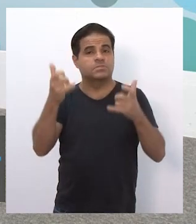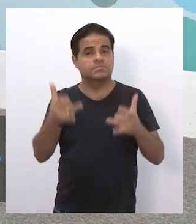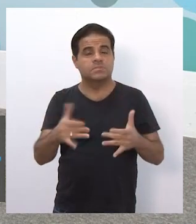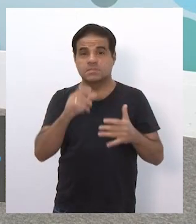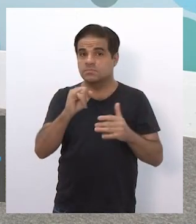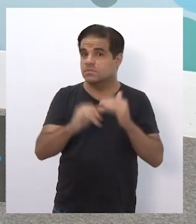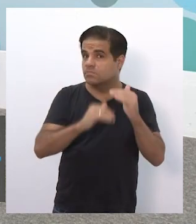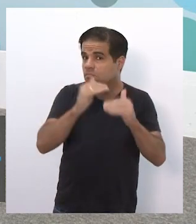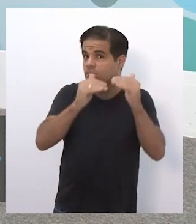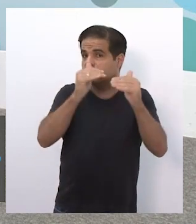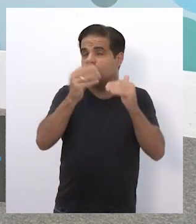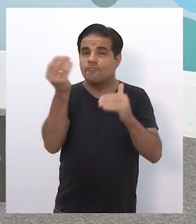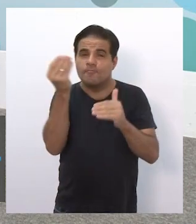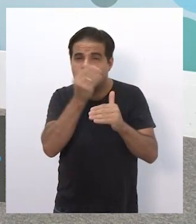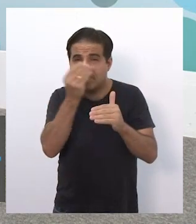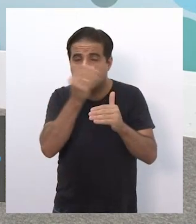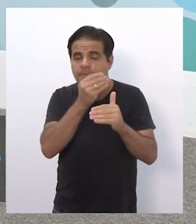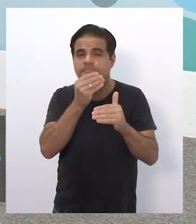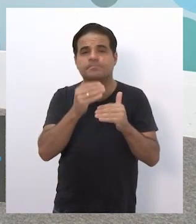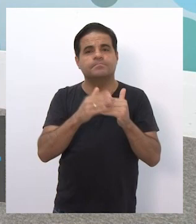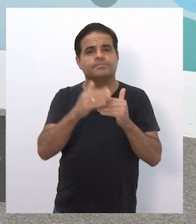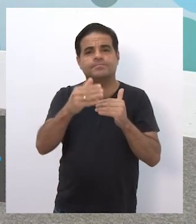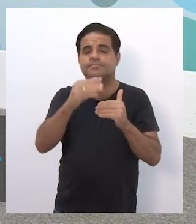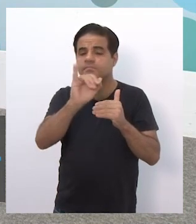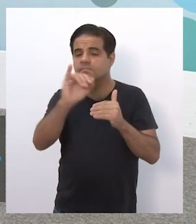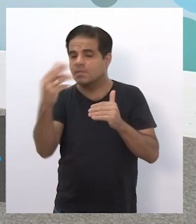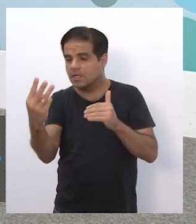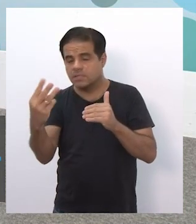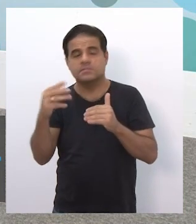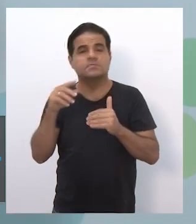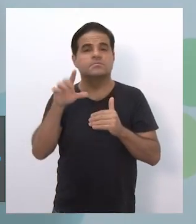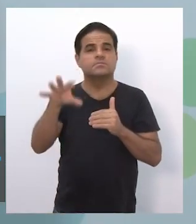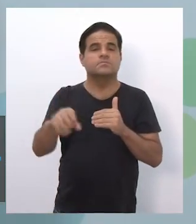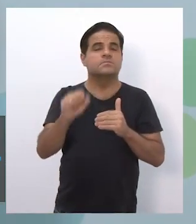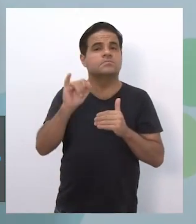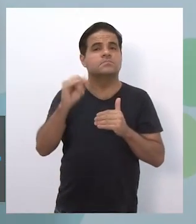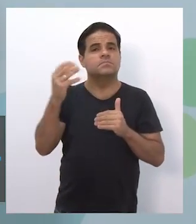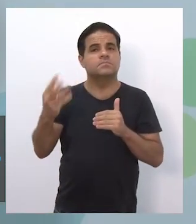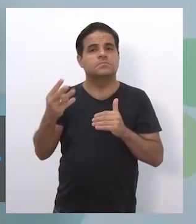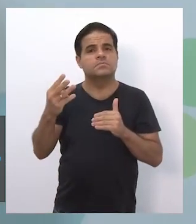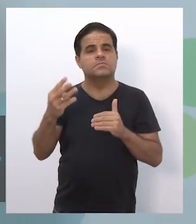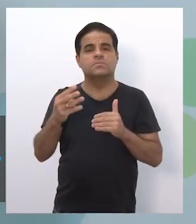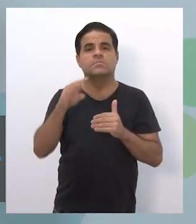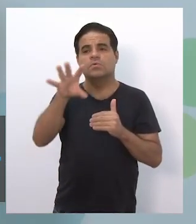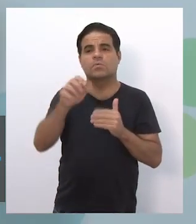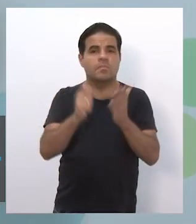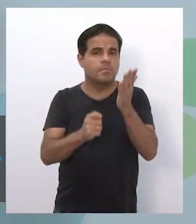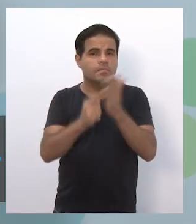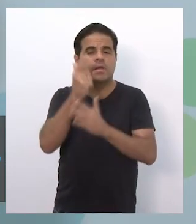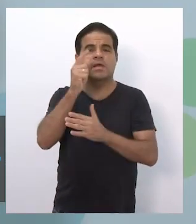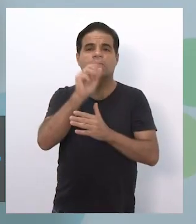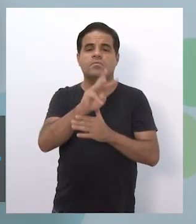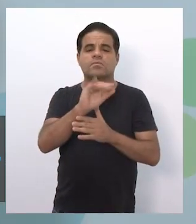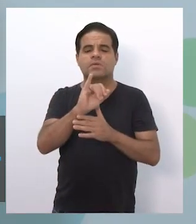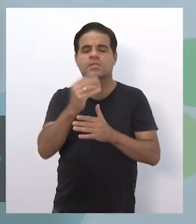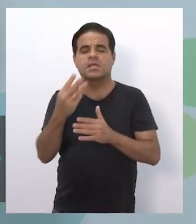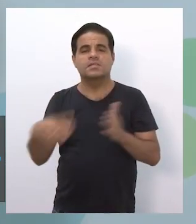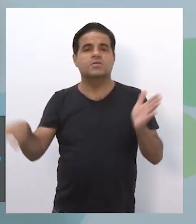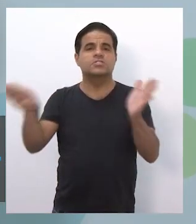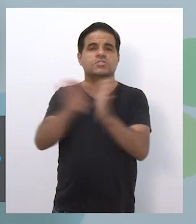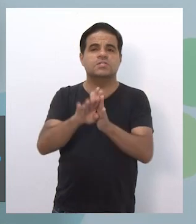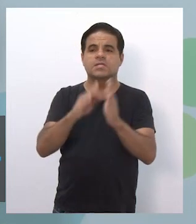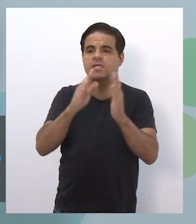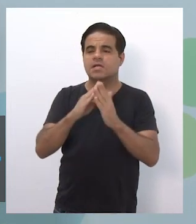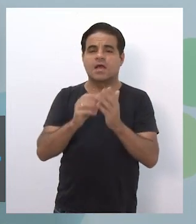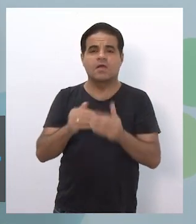tem um processador fraco, vamos supor, eu peguei um i3, fui lá na loja, tinha dinheiro, eu comprei um i3. Aí cheguei em casa, eu vou